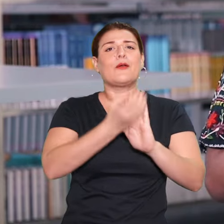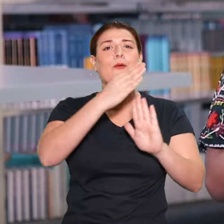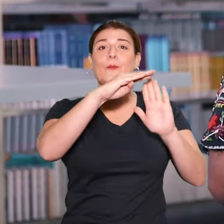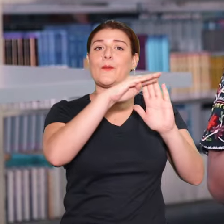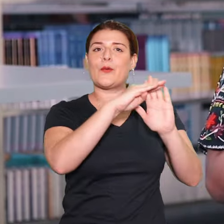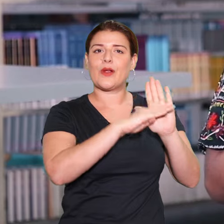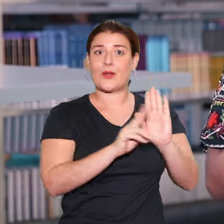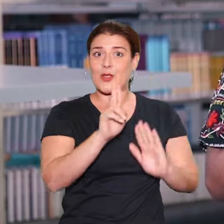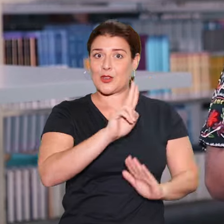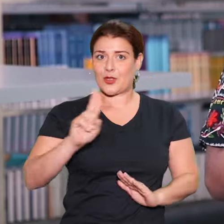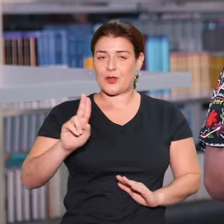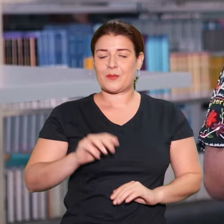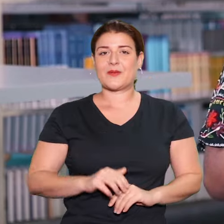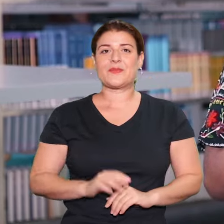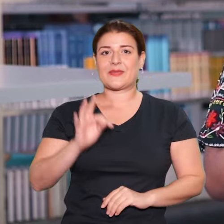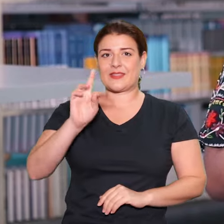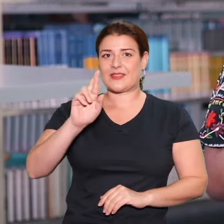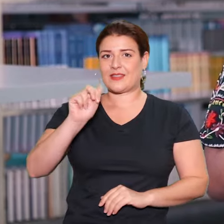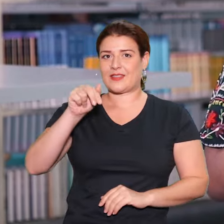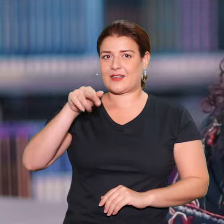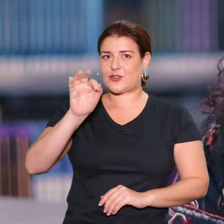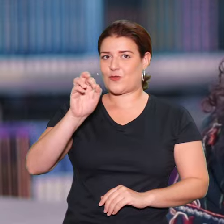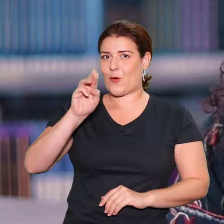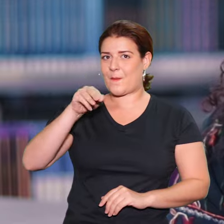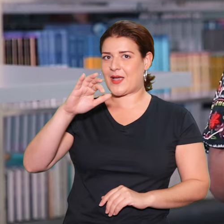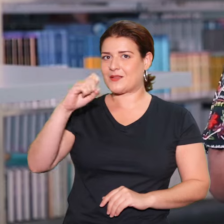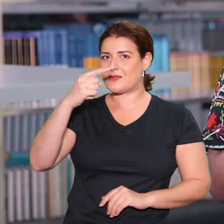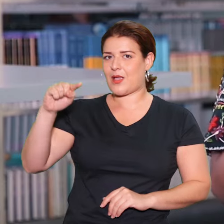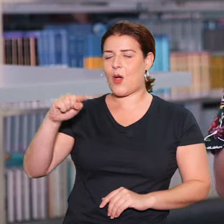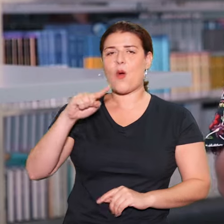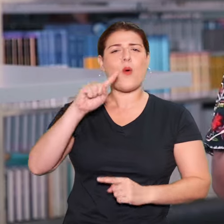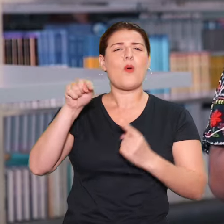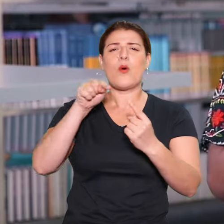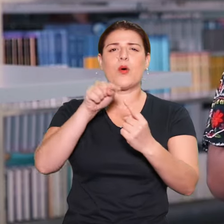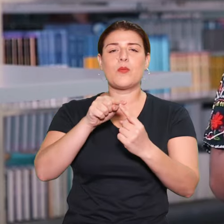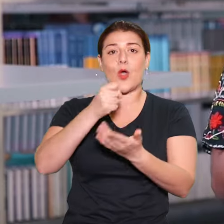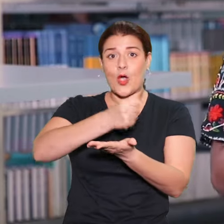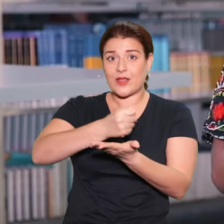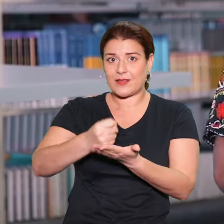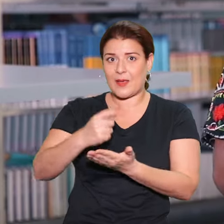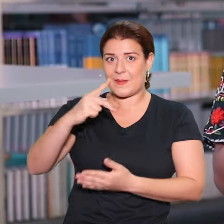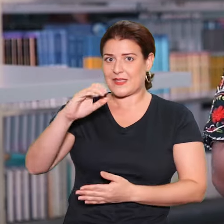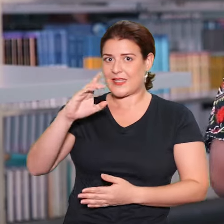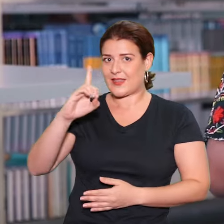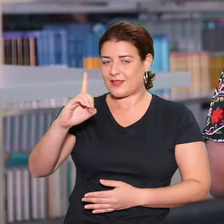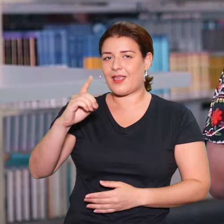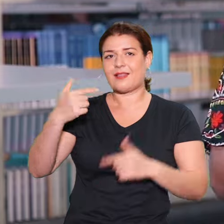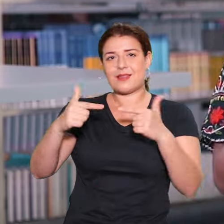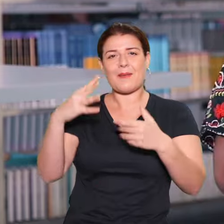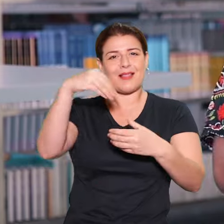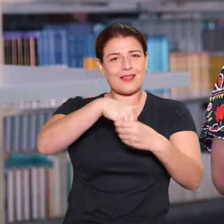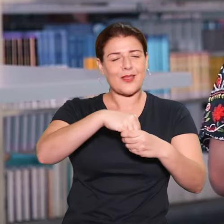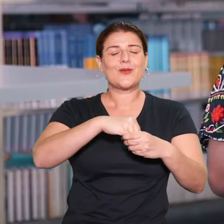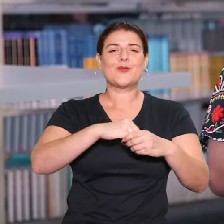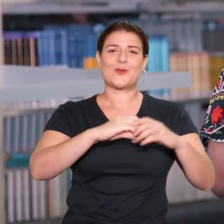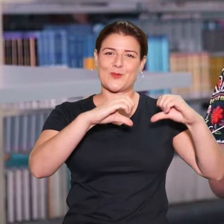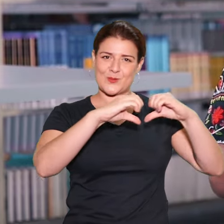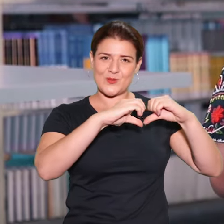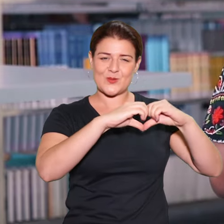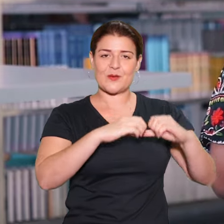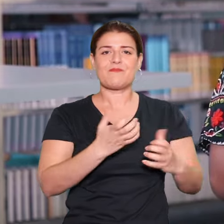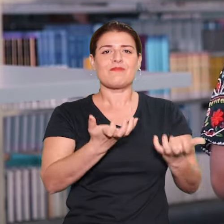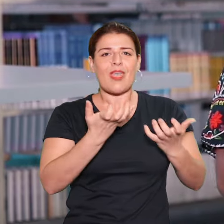um programa chamado Transformação. Eles estavam buscando contratar pessoas que tinham deficiências para trabalhar aqui dentro da